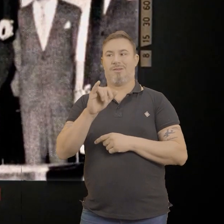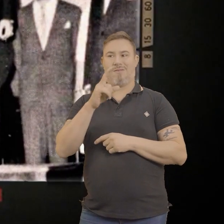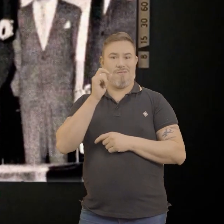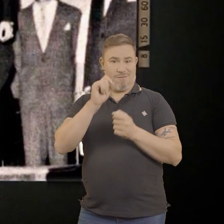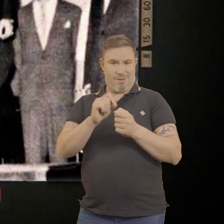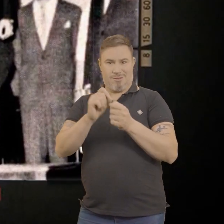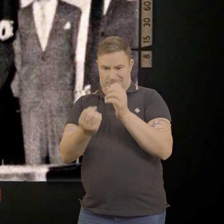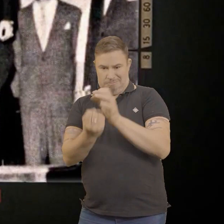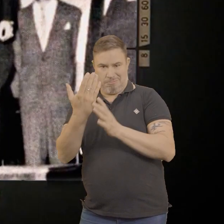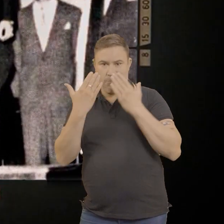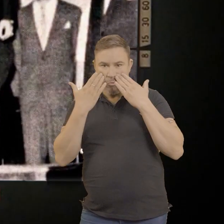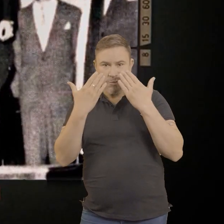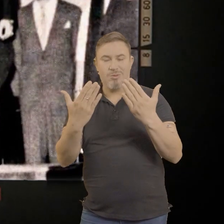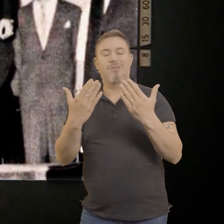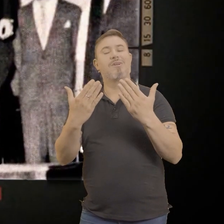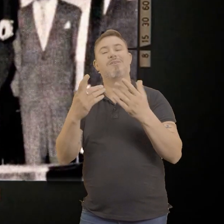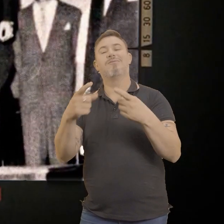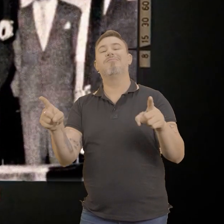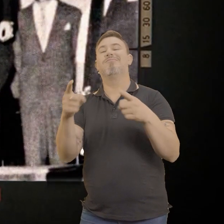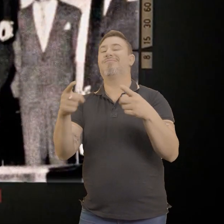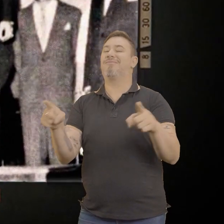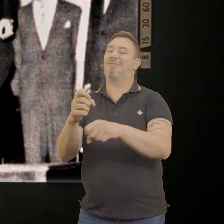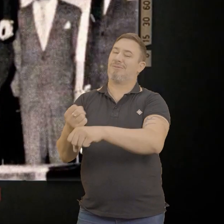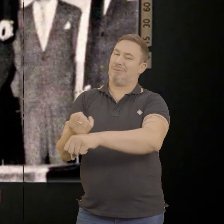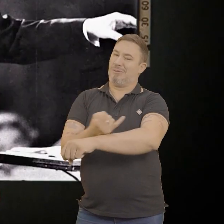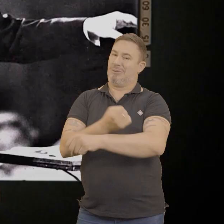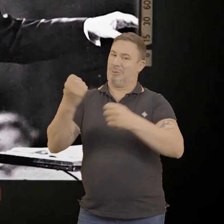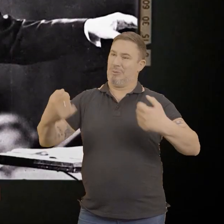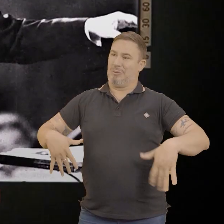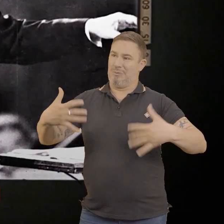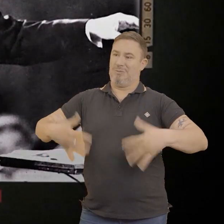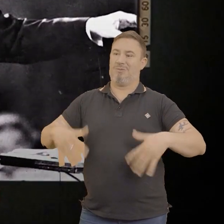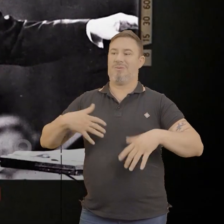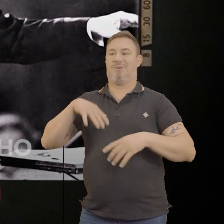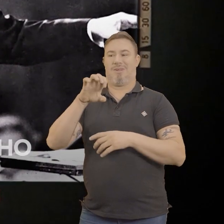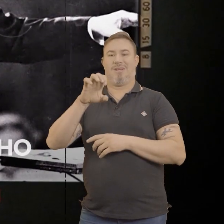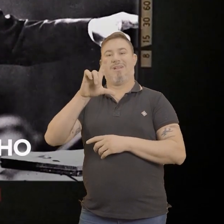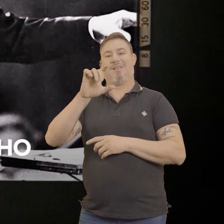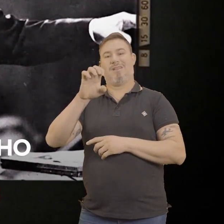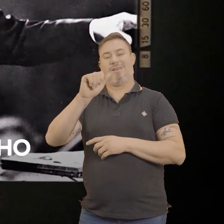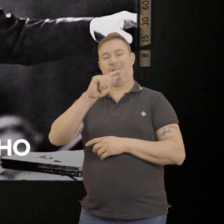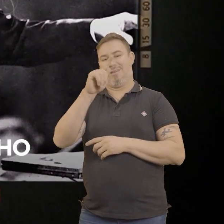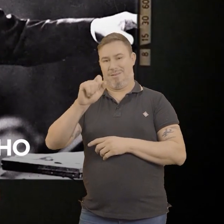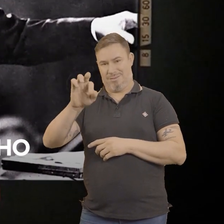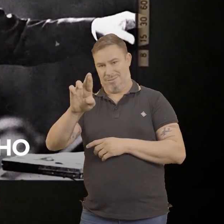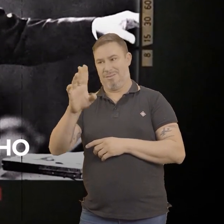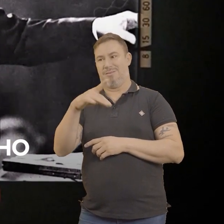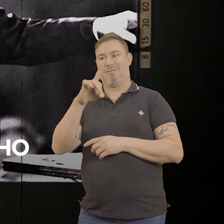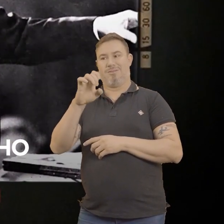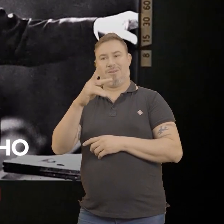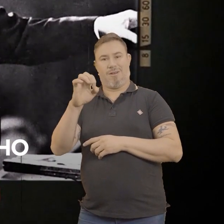a apresentação do programa de estreia, tendo ao seu lado o maestro Eliazar de Carvalho e os figurantes da